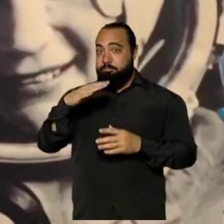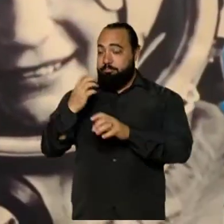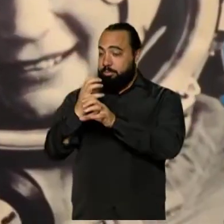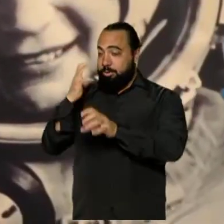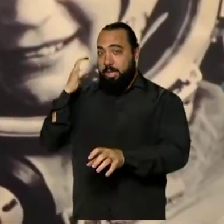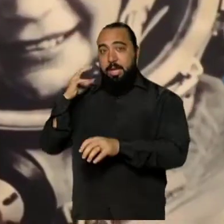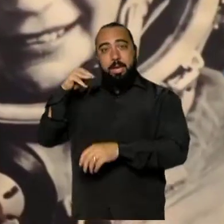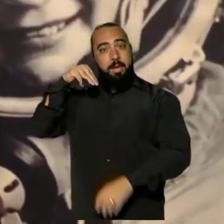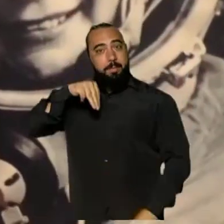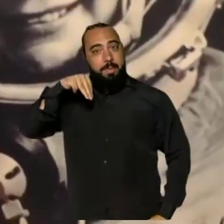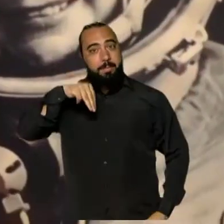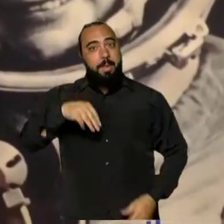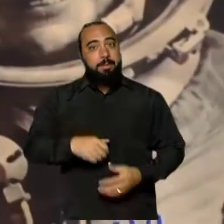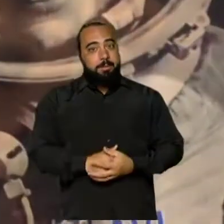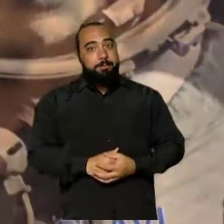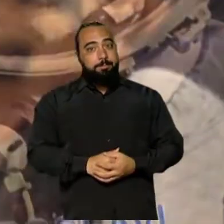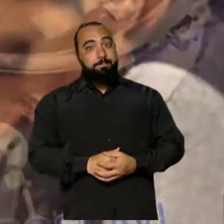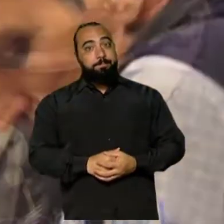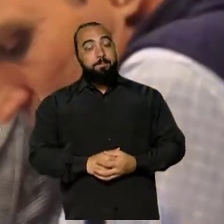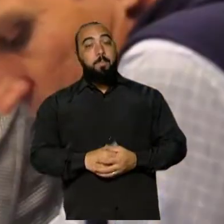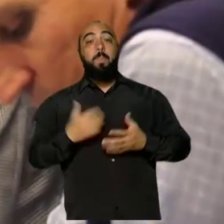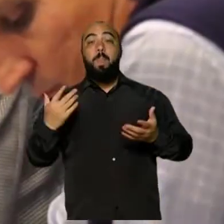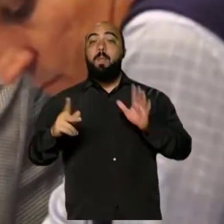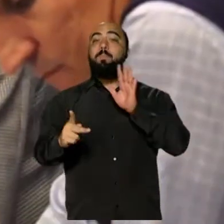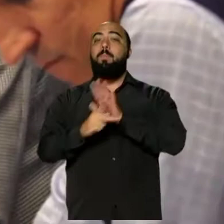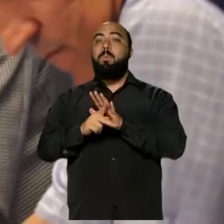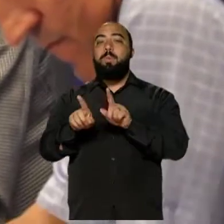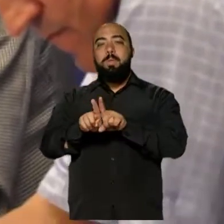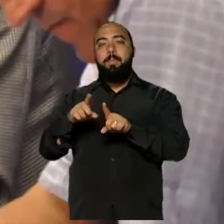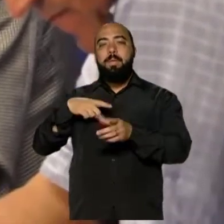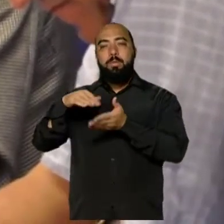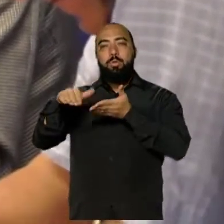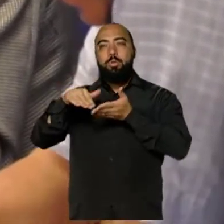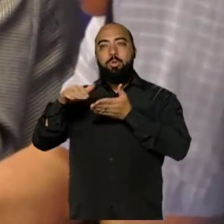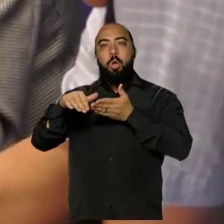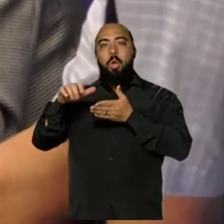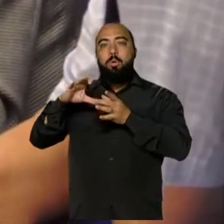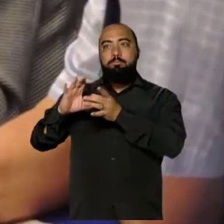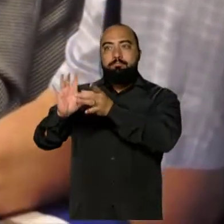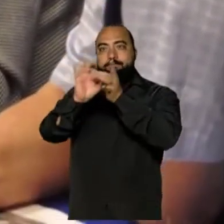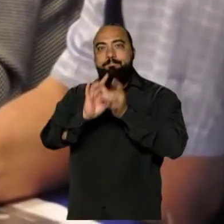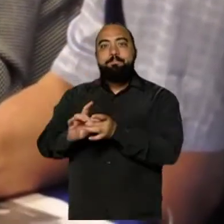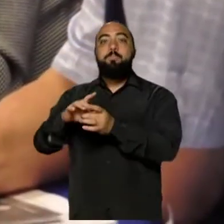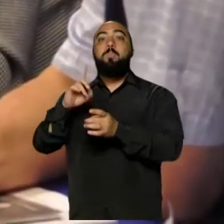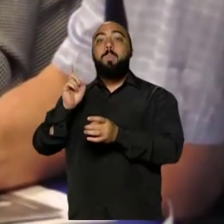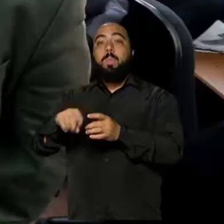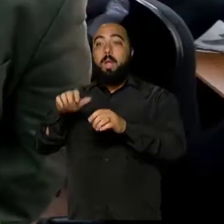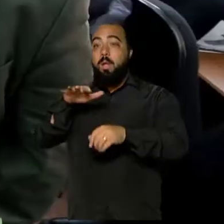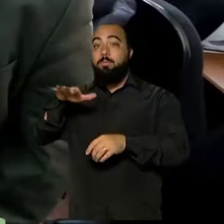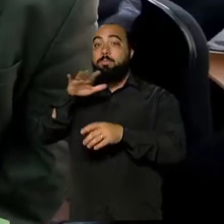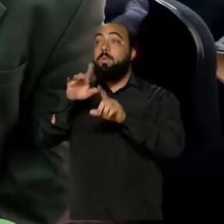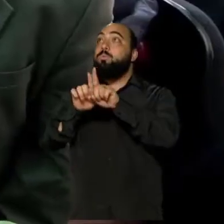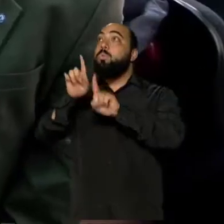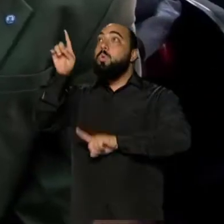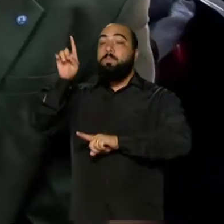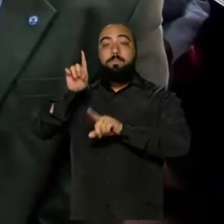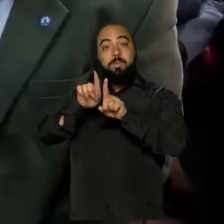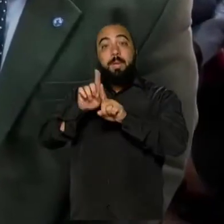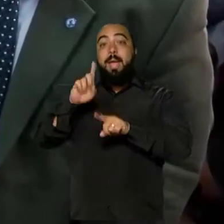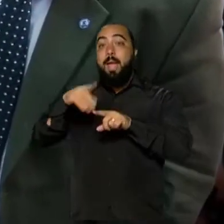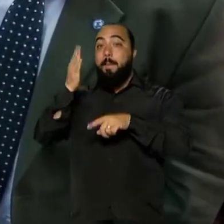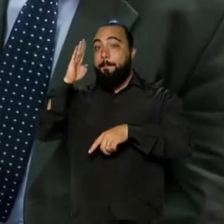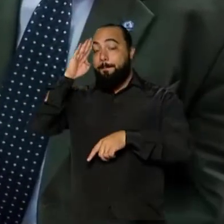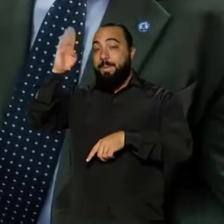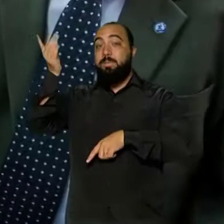engenharias e matemática. Segundo o Escritório das Nações Unidas para o Espaço Exterior, este é um dos mercados mais promissores